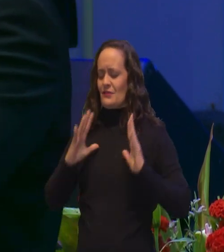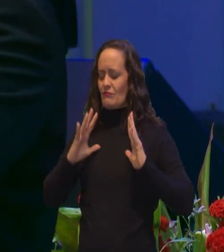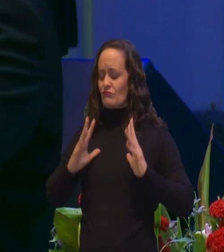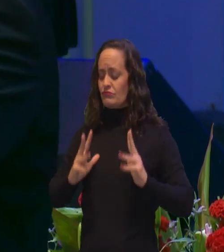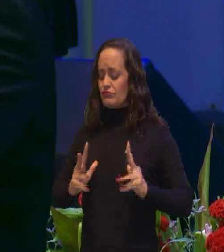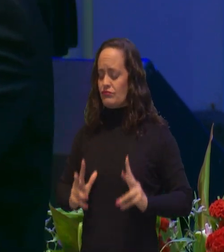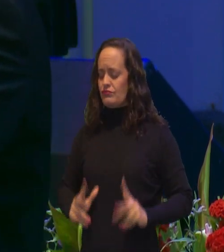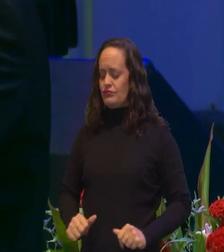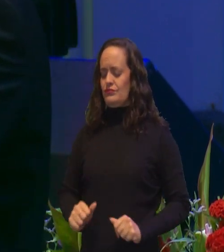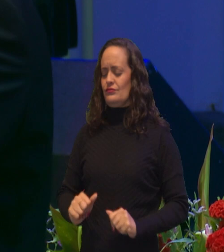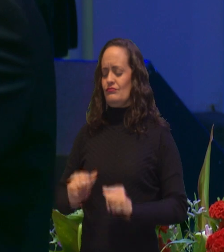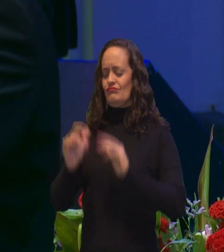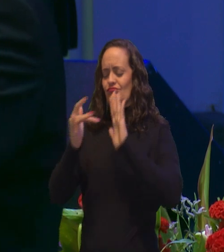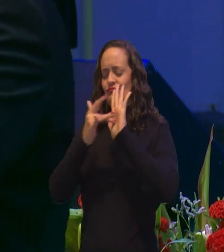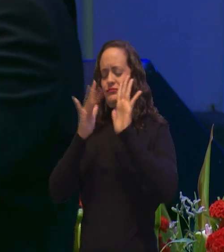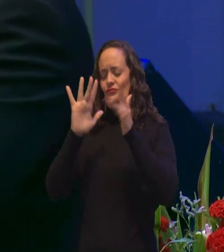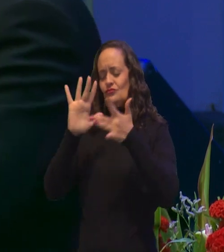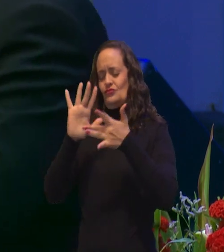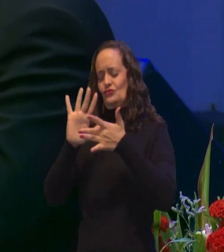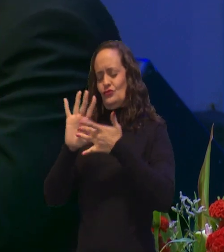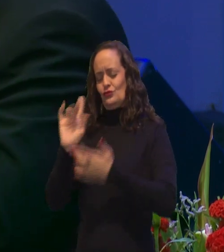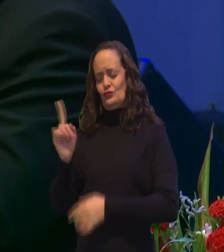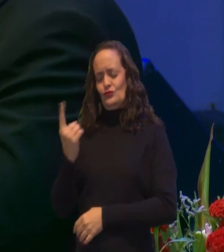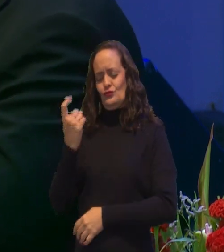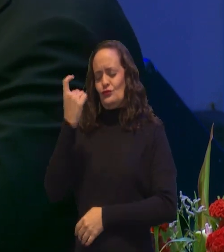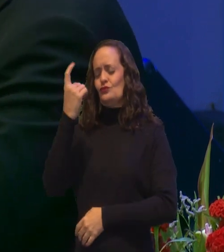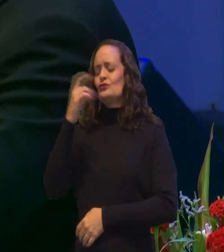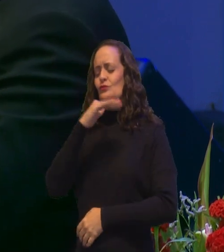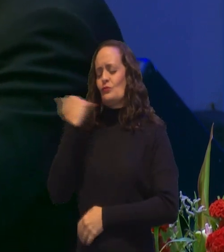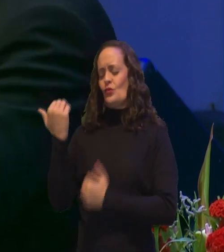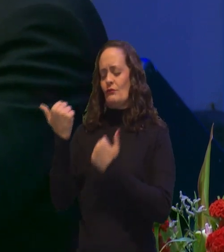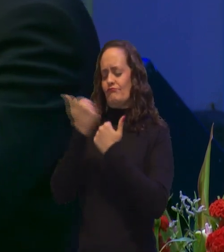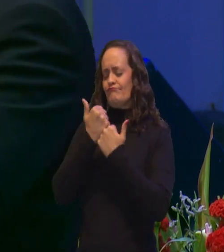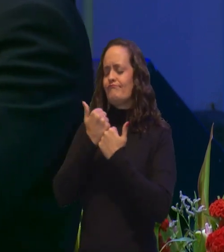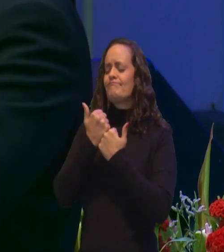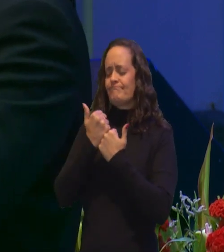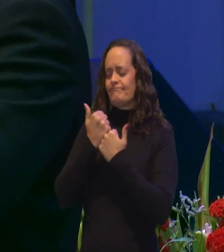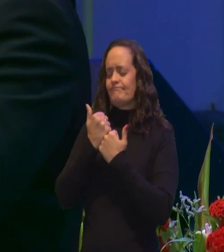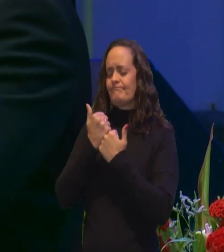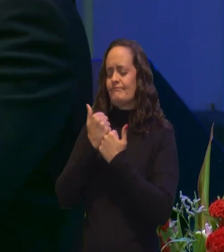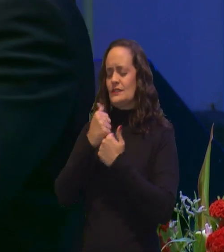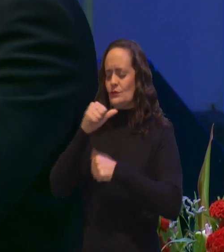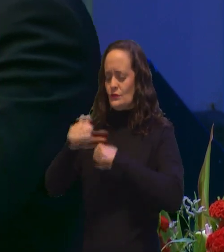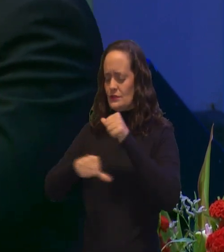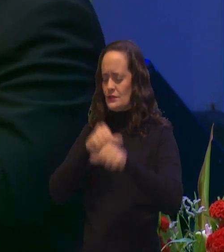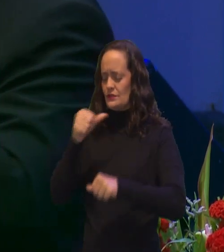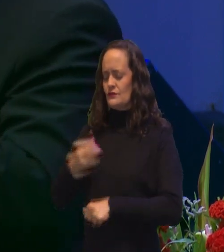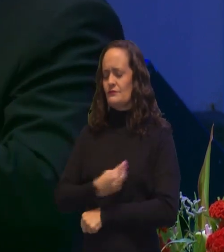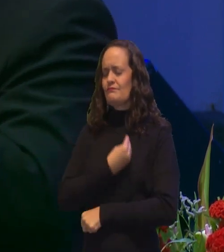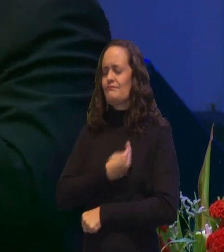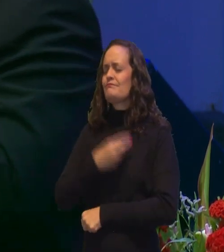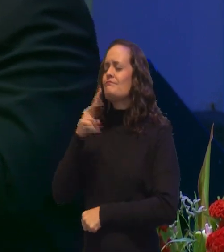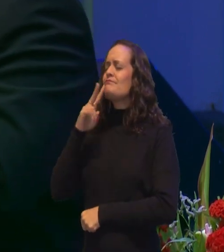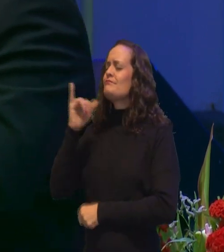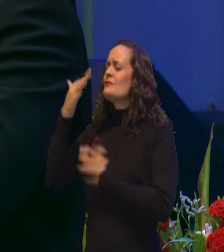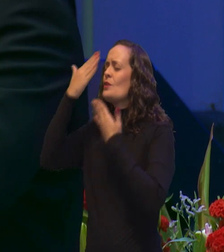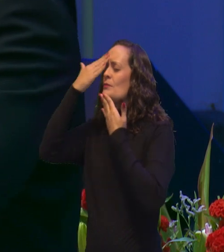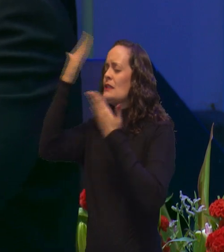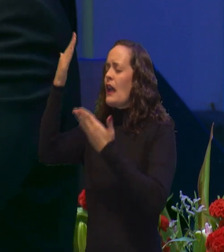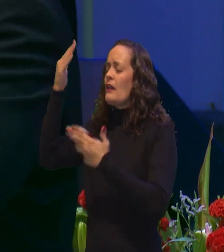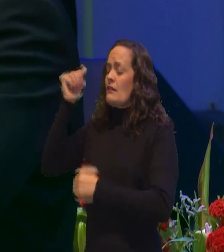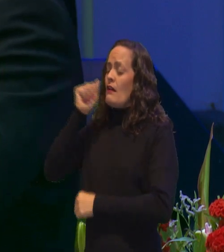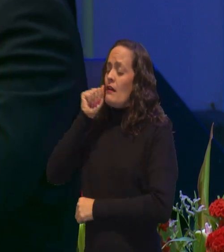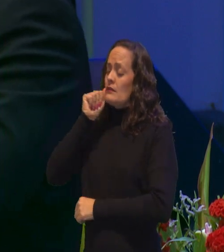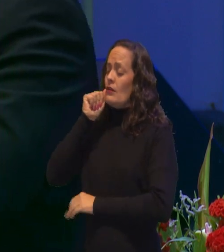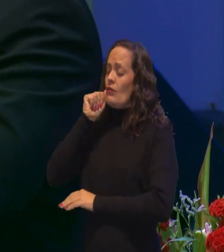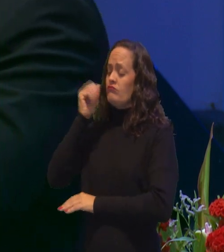homem, este homem Jesus Cristo, que morreu por nós e que nos restaurou. Pai, obrigado porque Adão ficou para